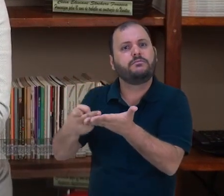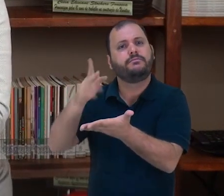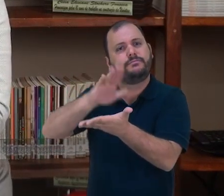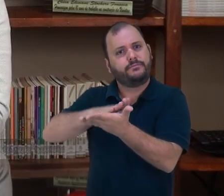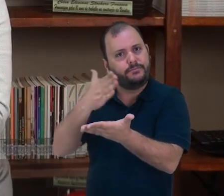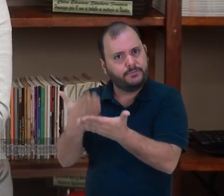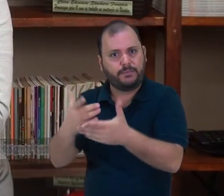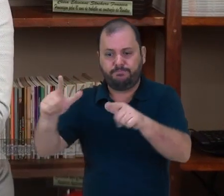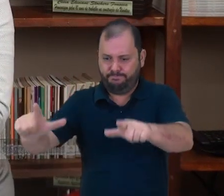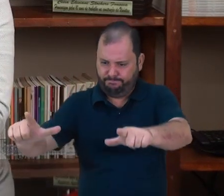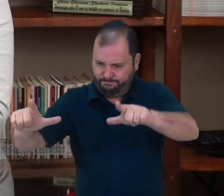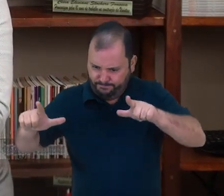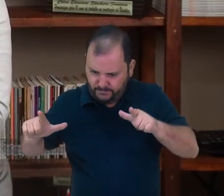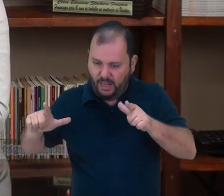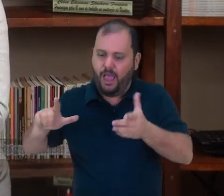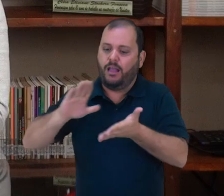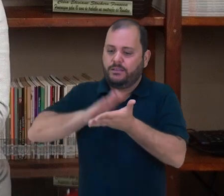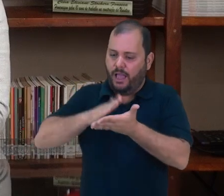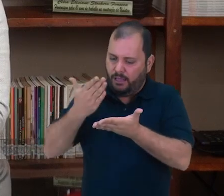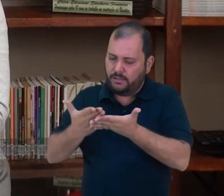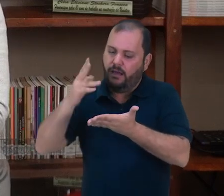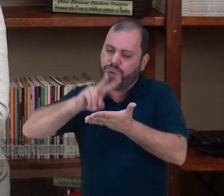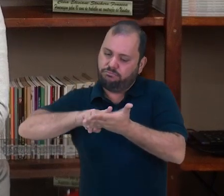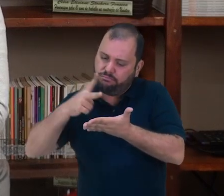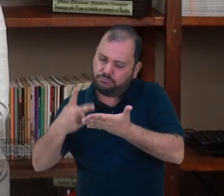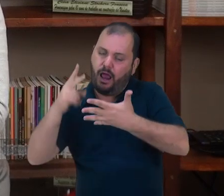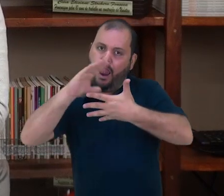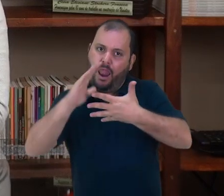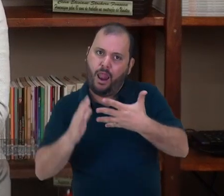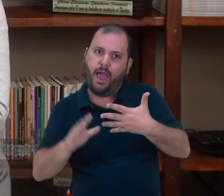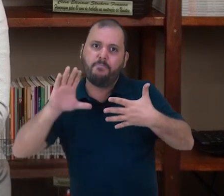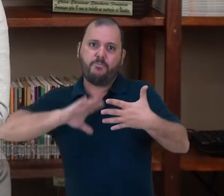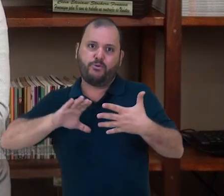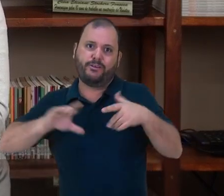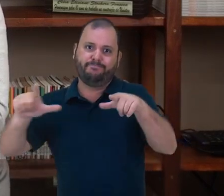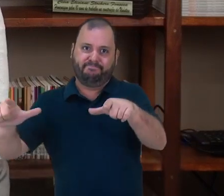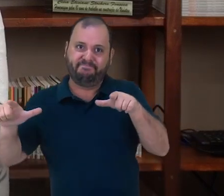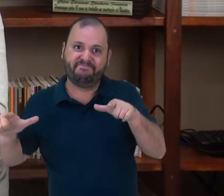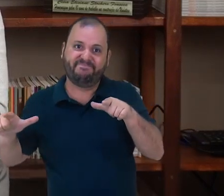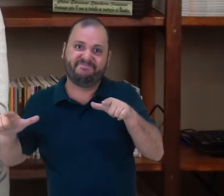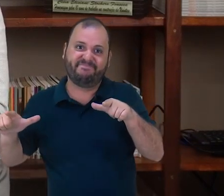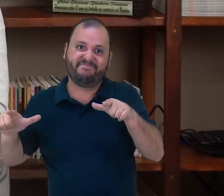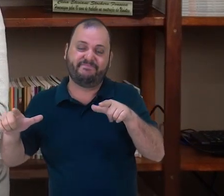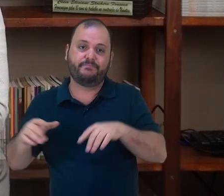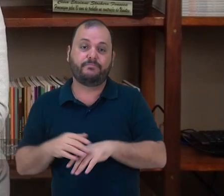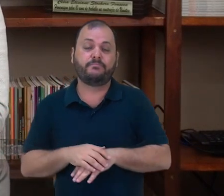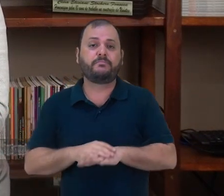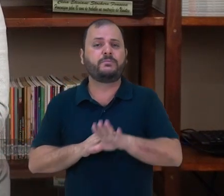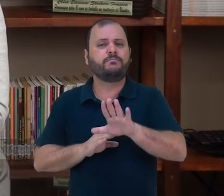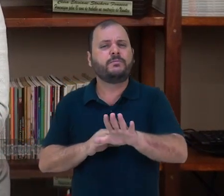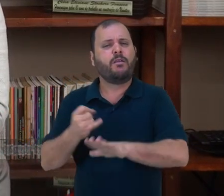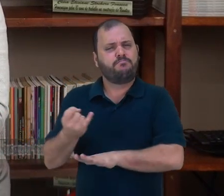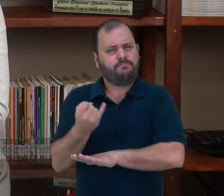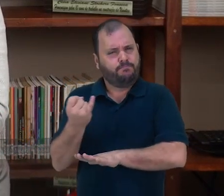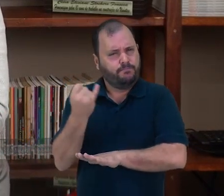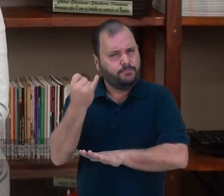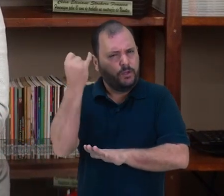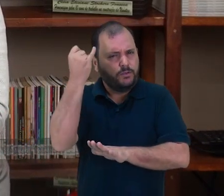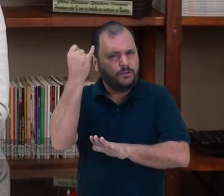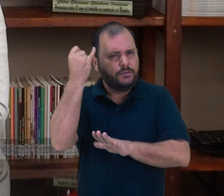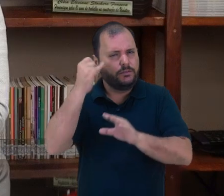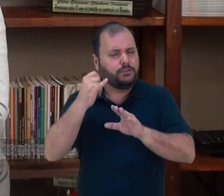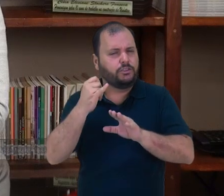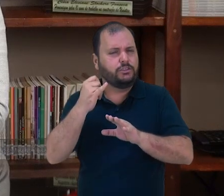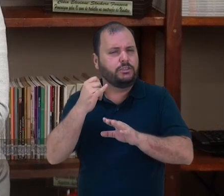habilitação em Libras, língua portuguesa. É importante ficar claro que este artigo só